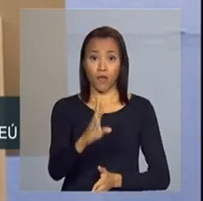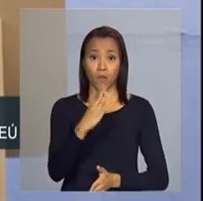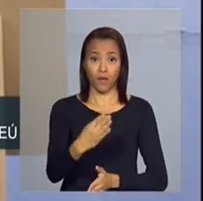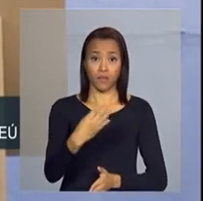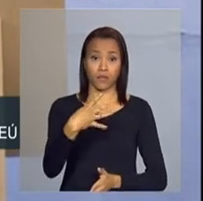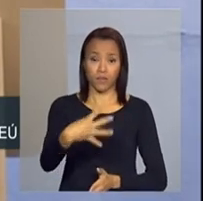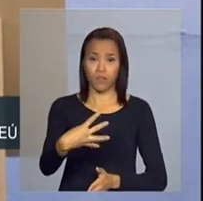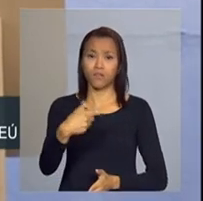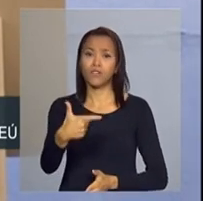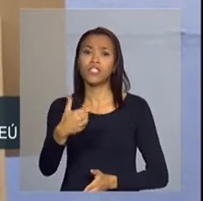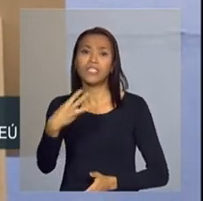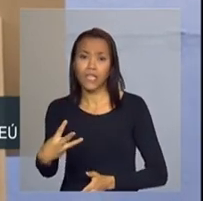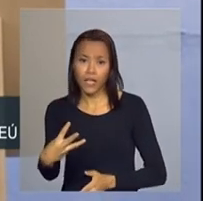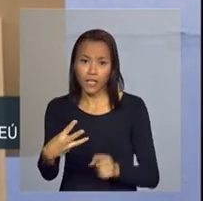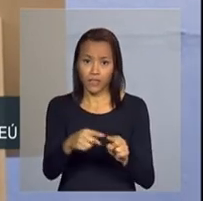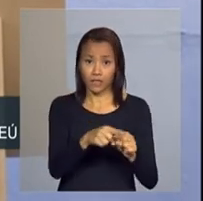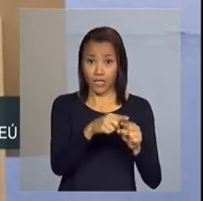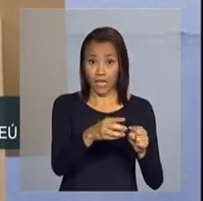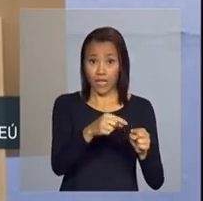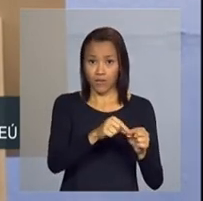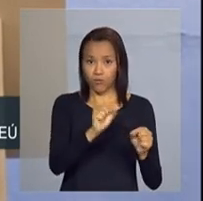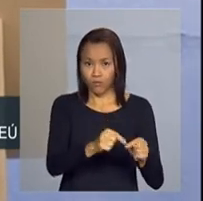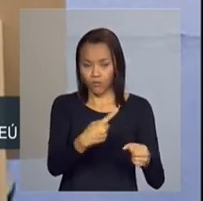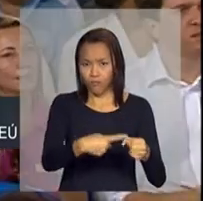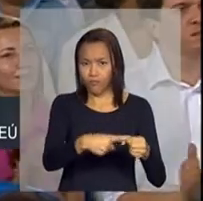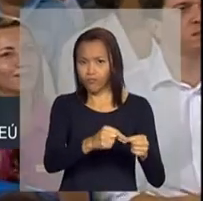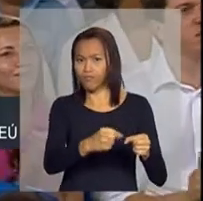BR-423 entre São Caetano e Garanhuns.